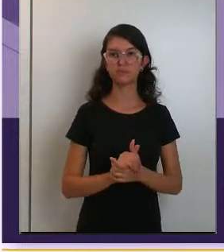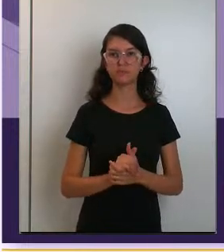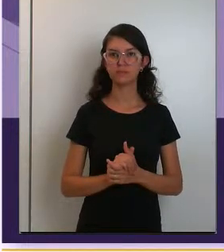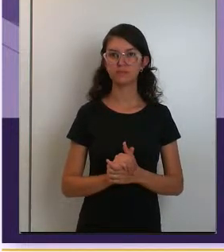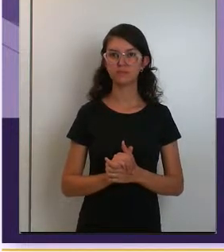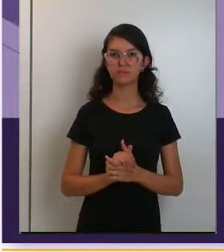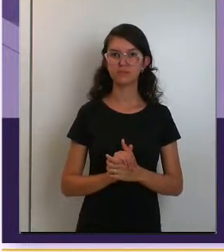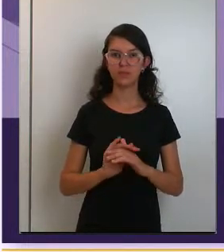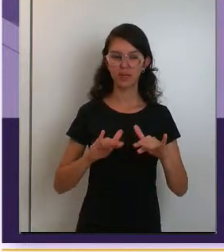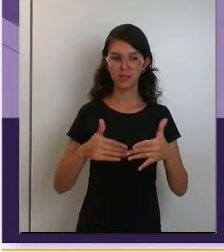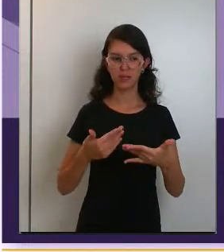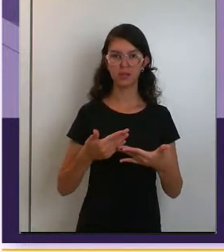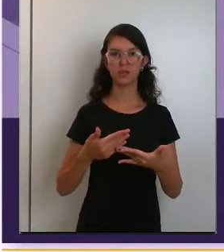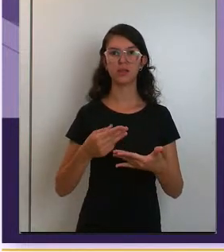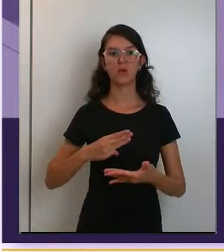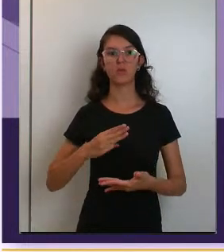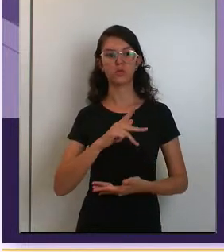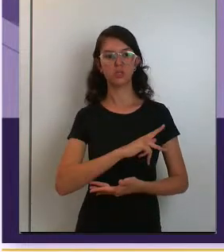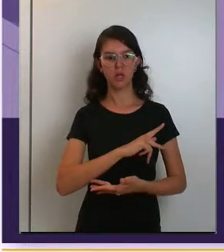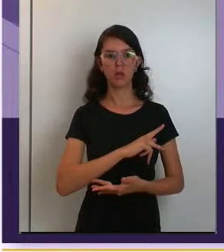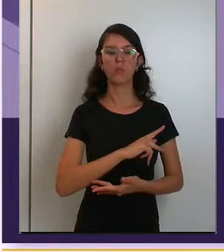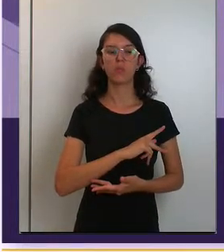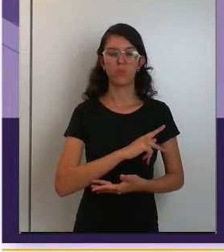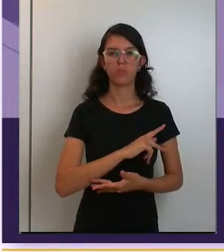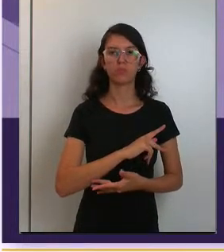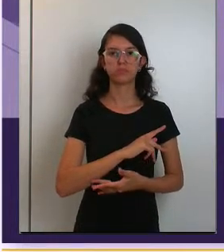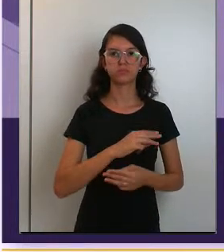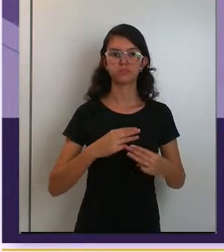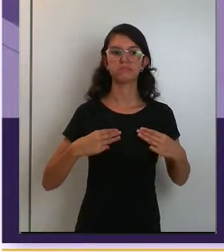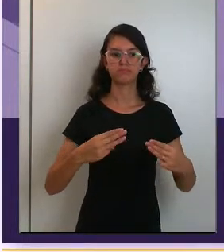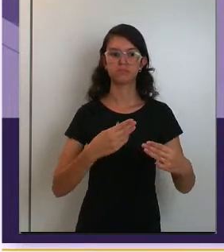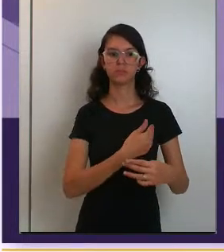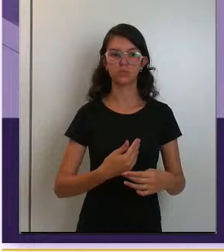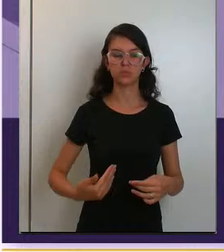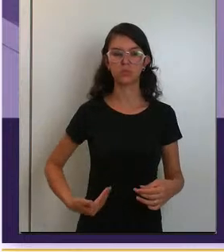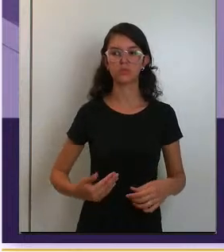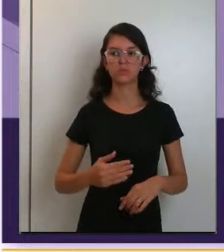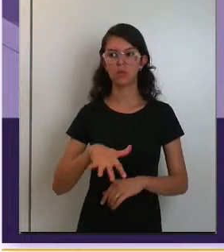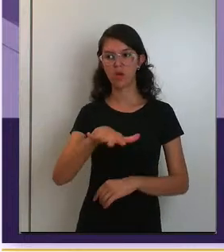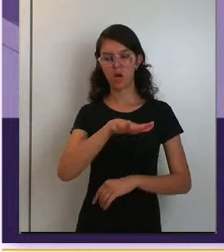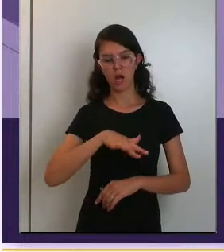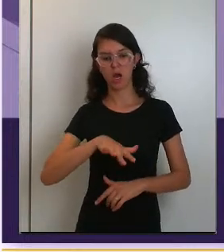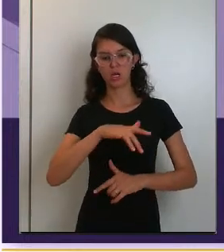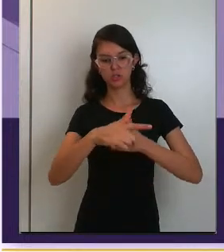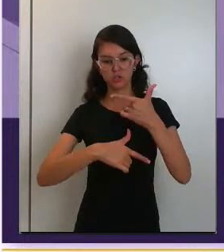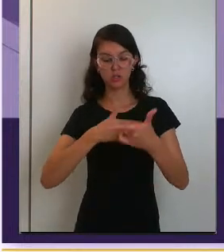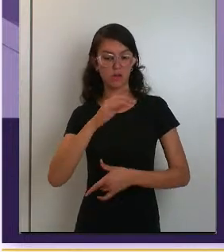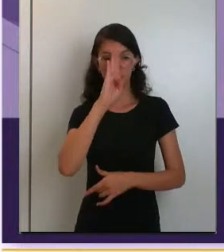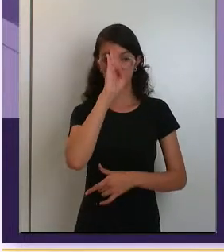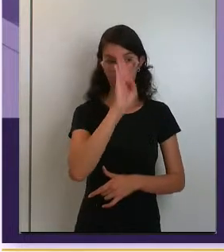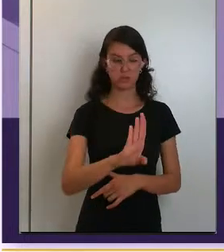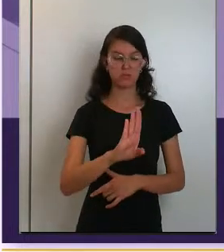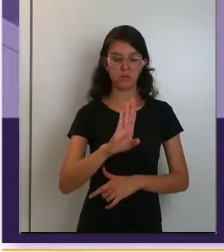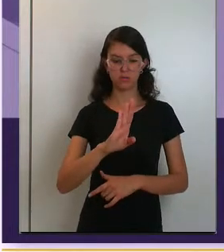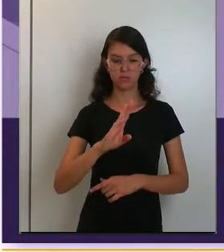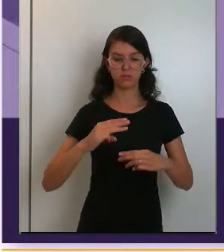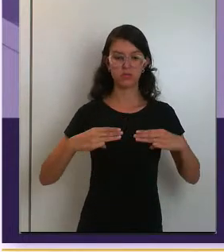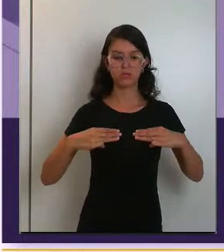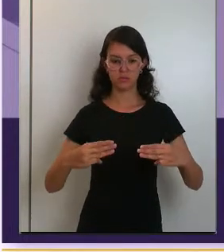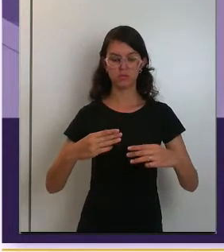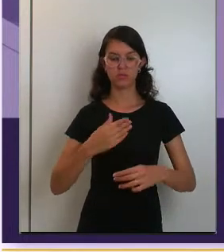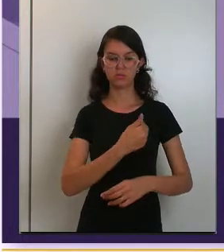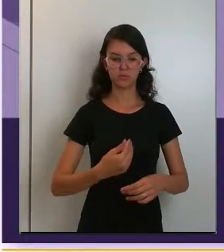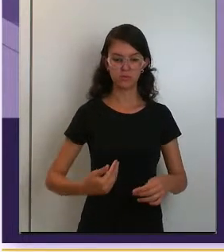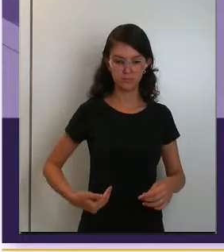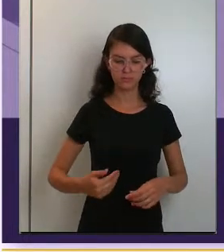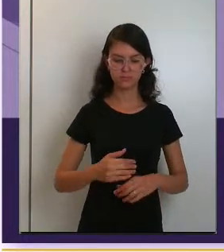Bom, o Ministério Público vem... Uma das áreas de atuação prioritária, né, do Ministério Público do Trabalho